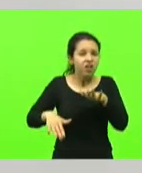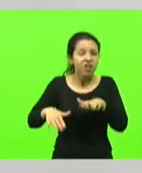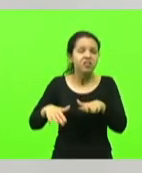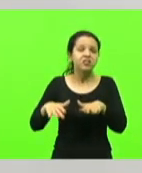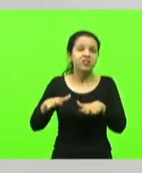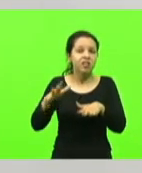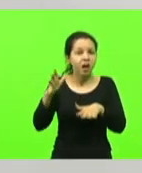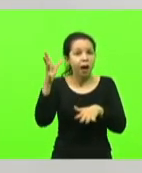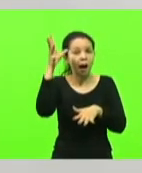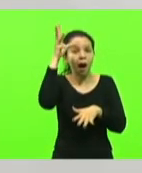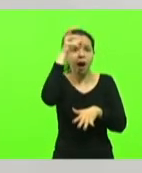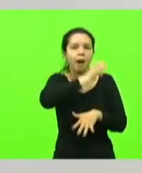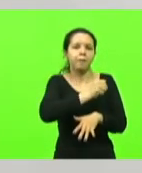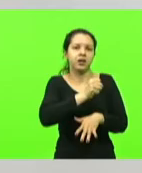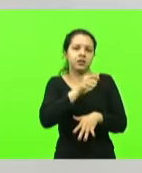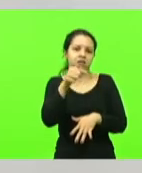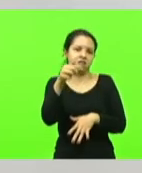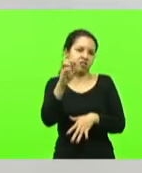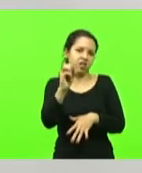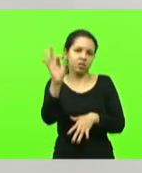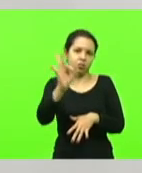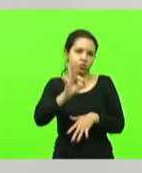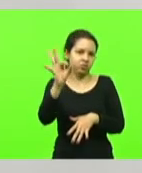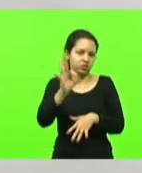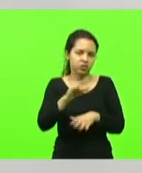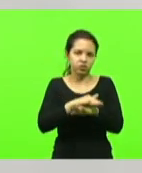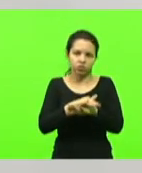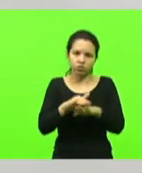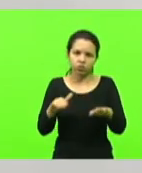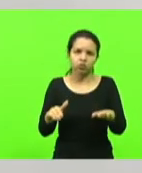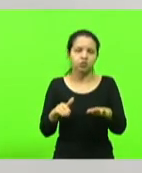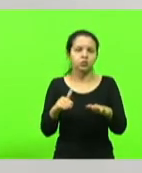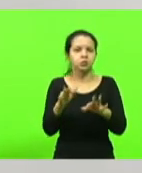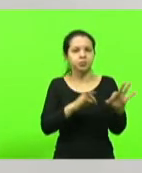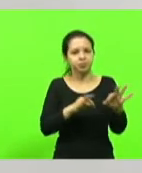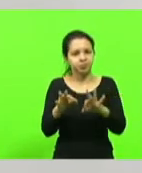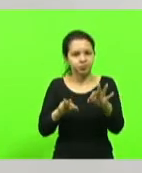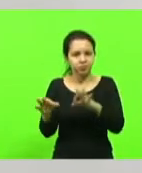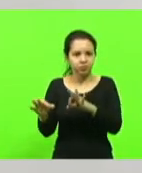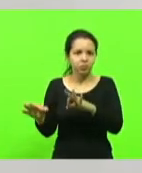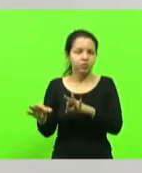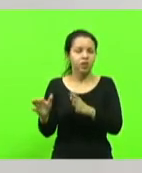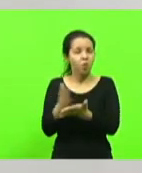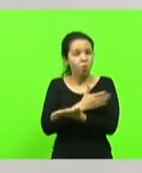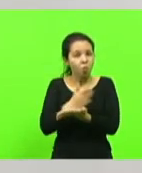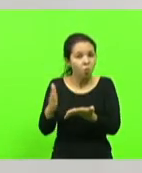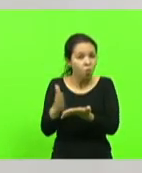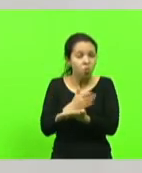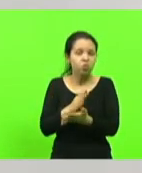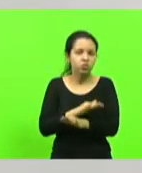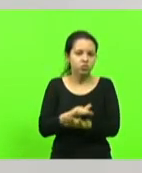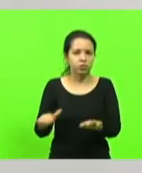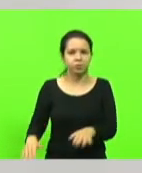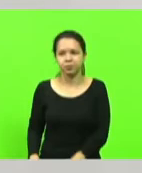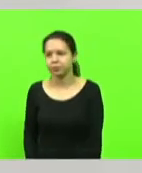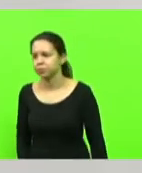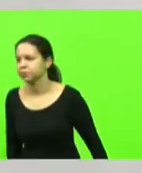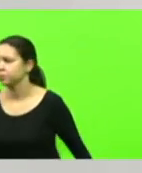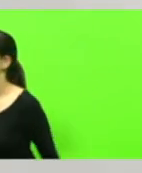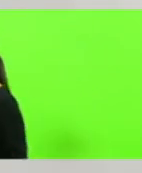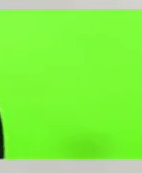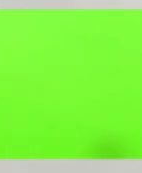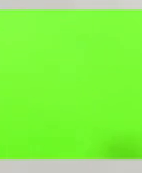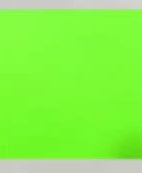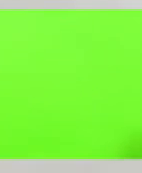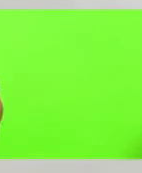aprenderam apenas 70% do que estava programado. Isso foi um dos melhores casos, Imagine nos